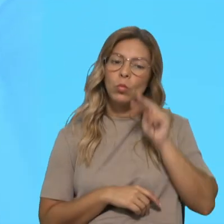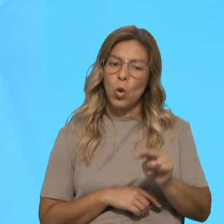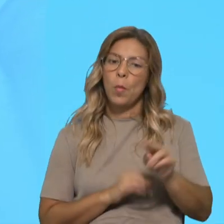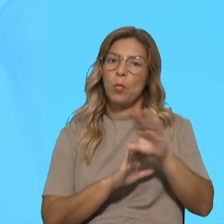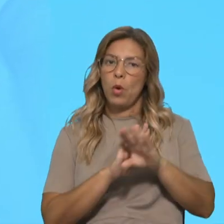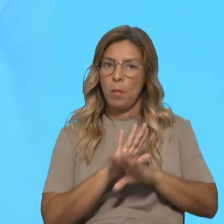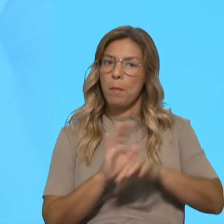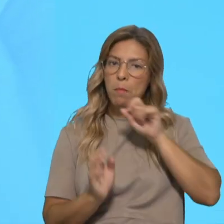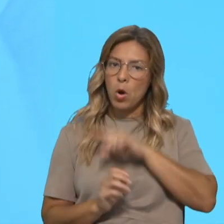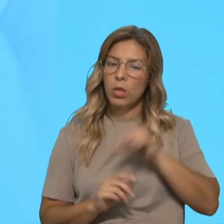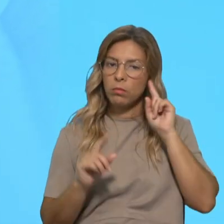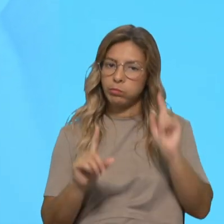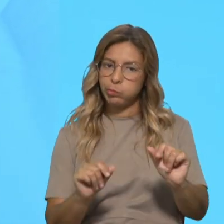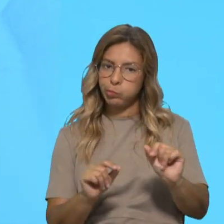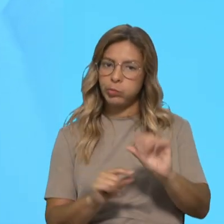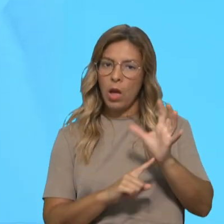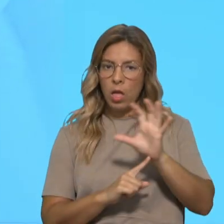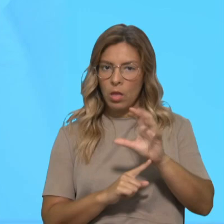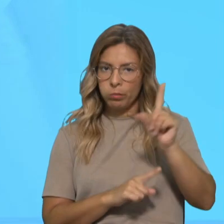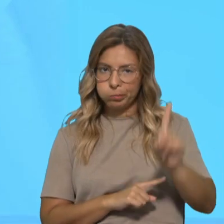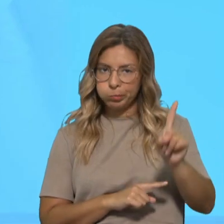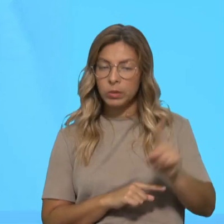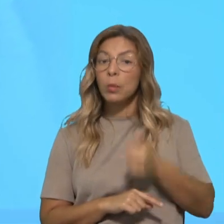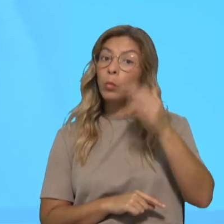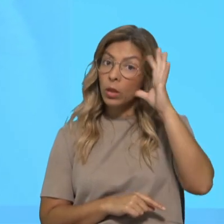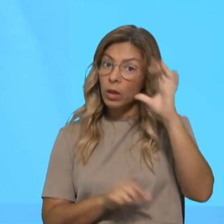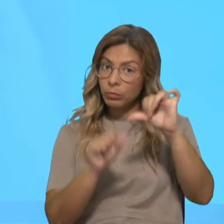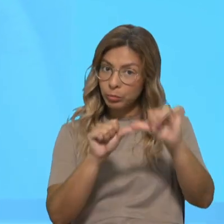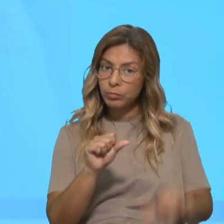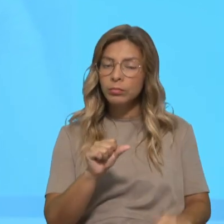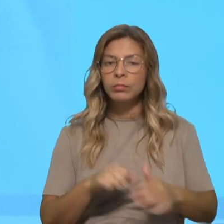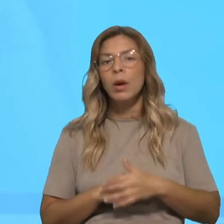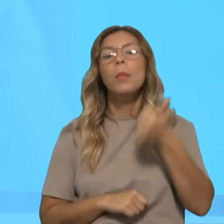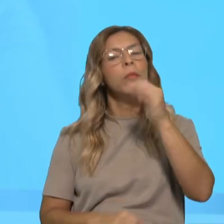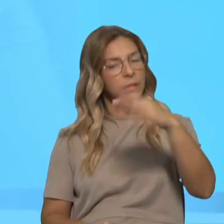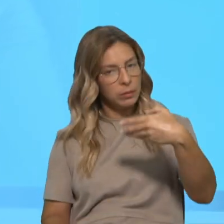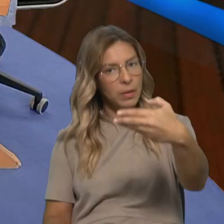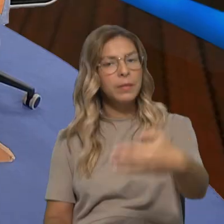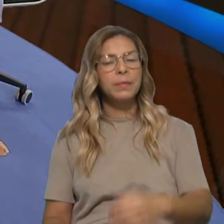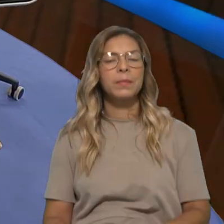Eclésia na Antena 1. Tenha então uma ótima tarde, tenha também um bom fim de semana.